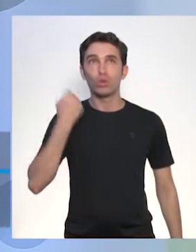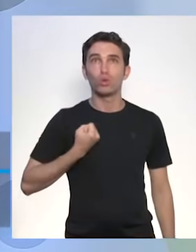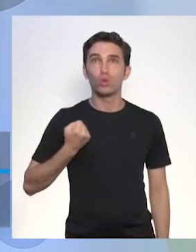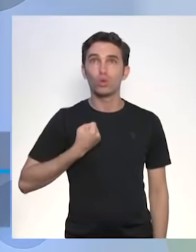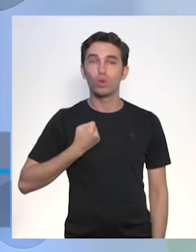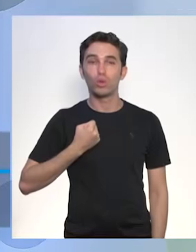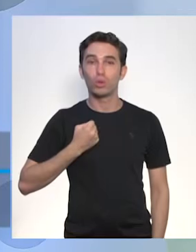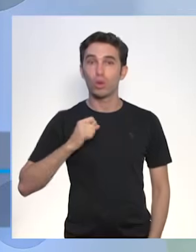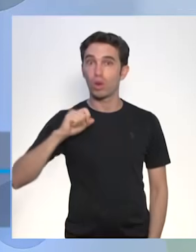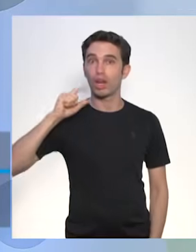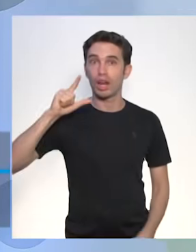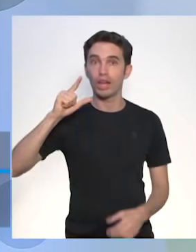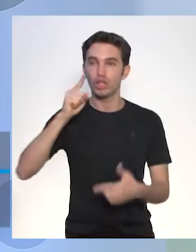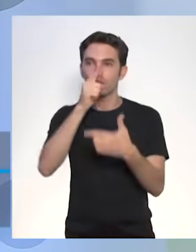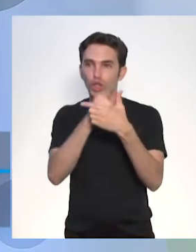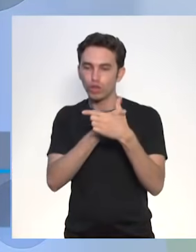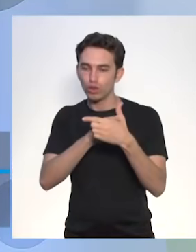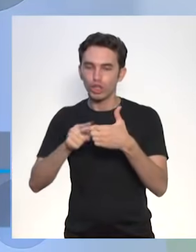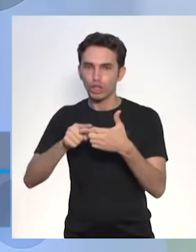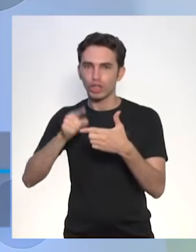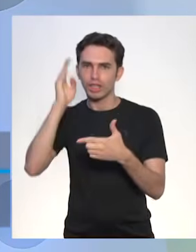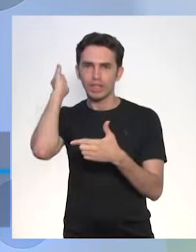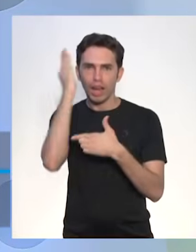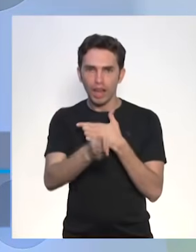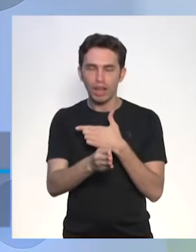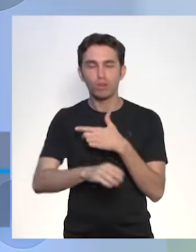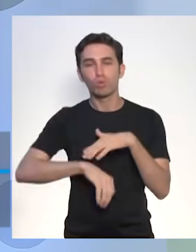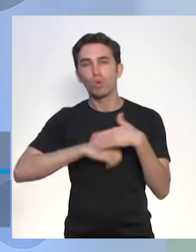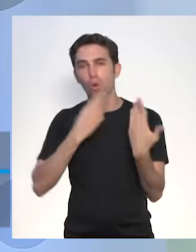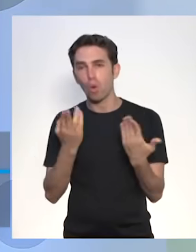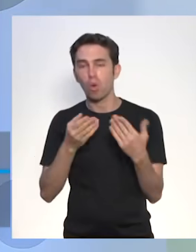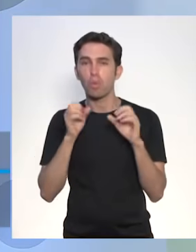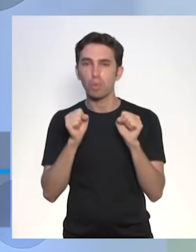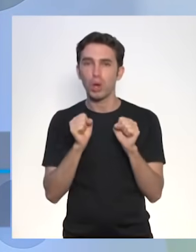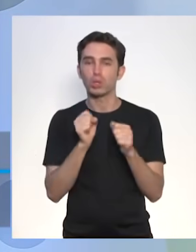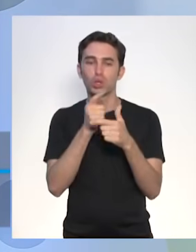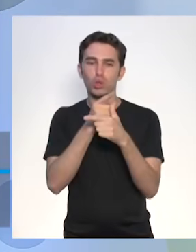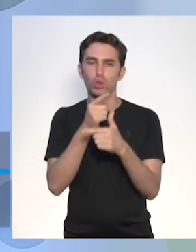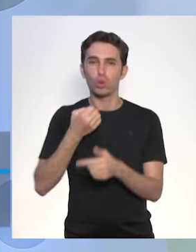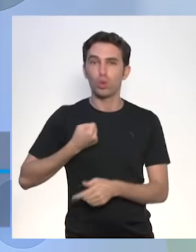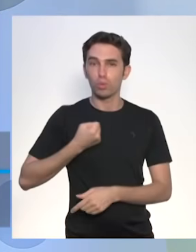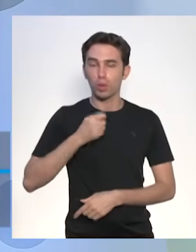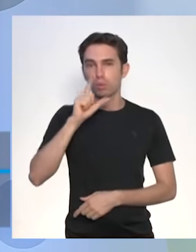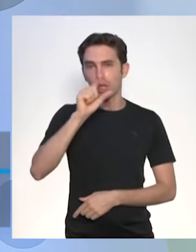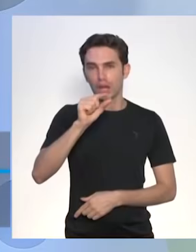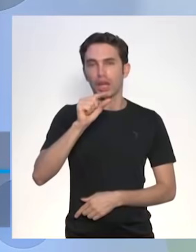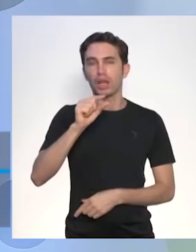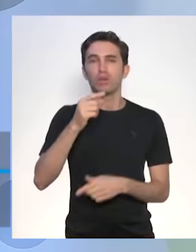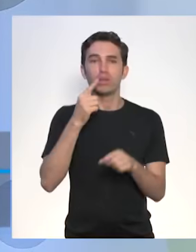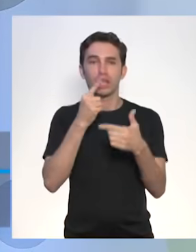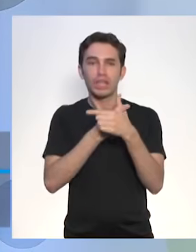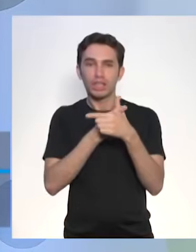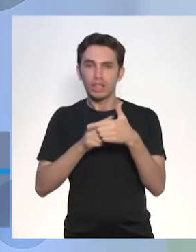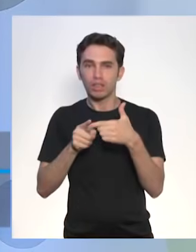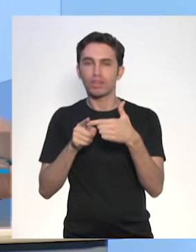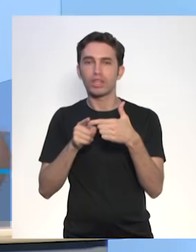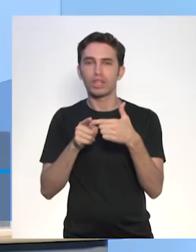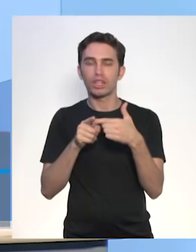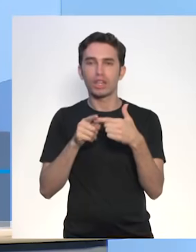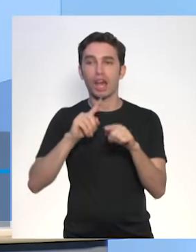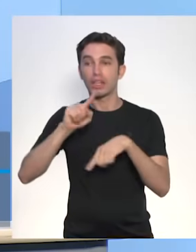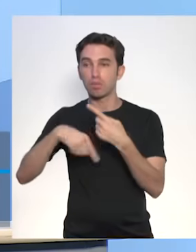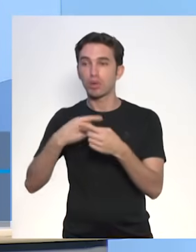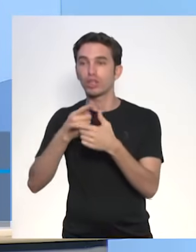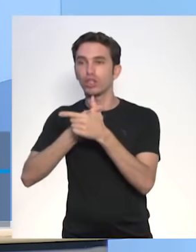grandão e dividir já de uma vez. E aí eu reduzo a quantidade de divisões também. Beleza? Ô, Tony, professor André aqui falou